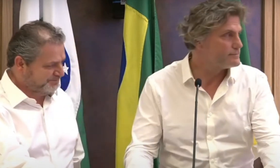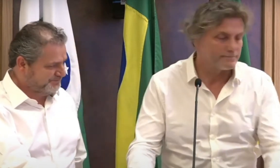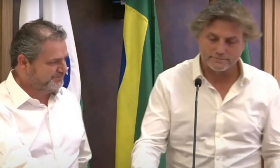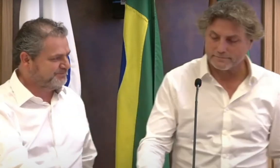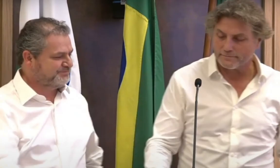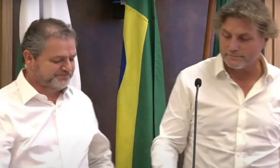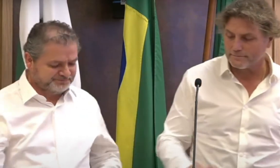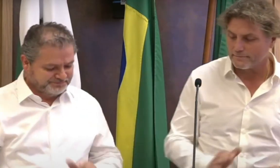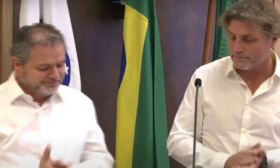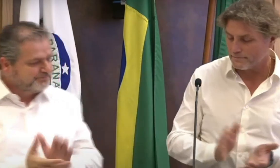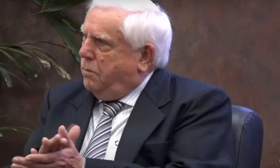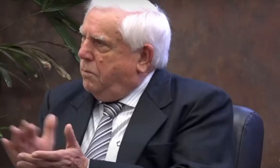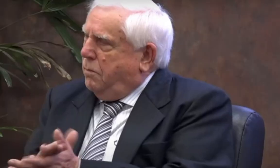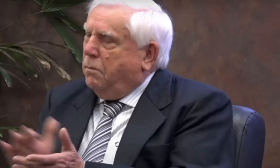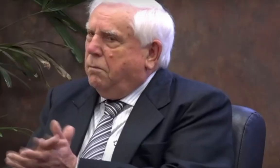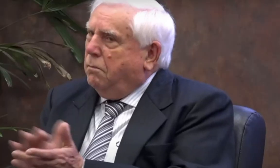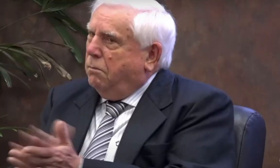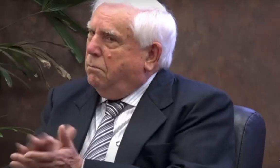pai